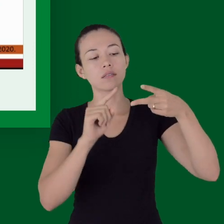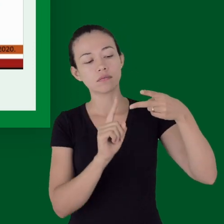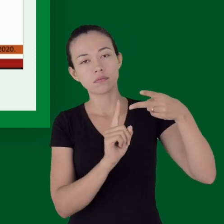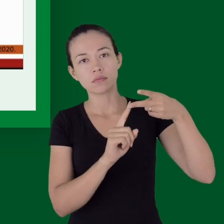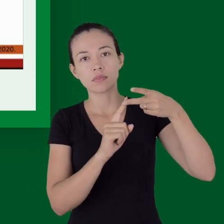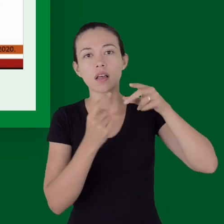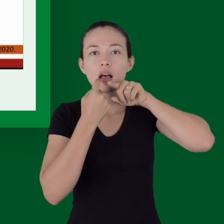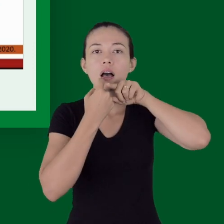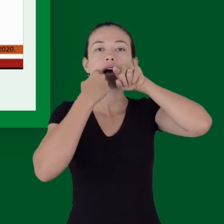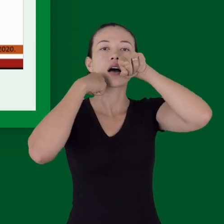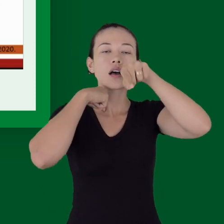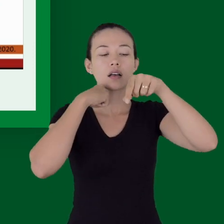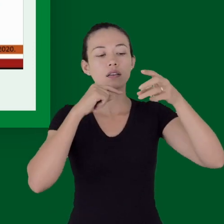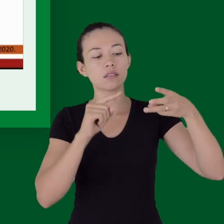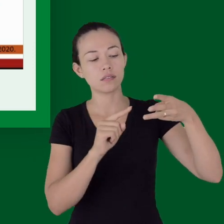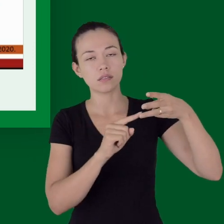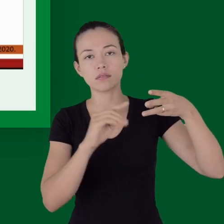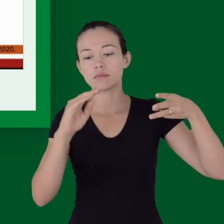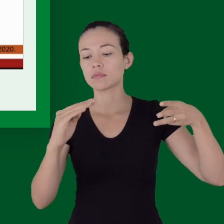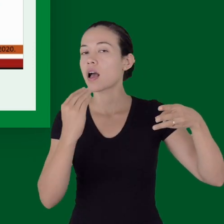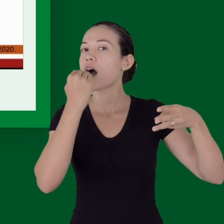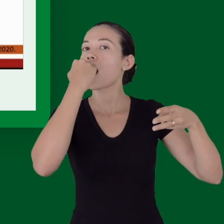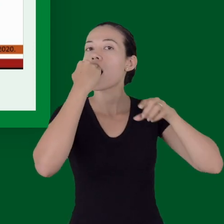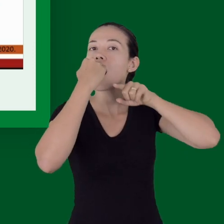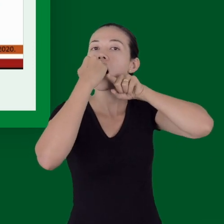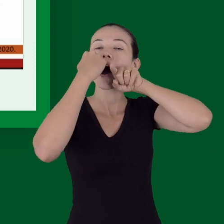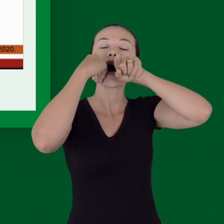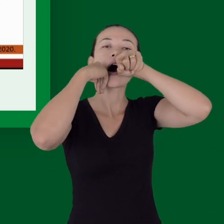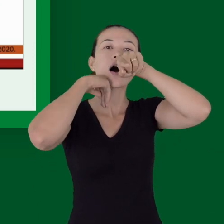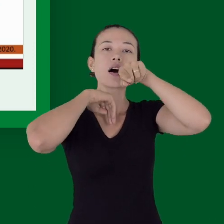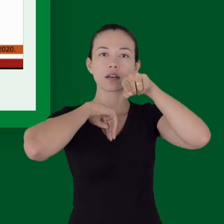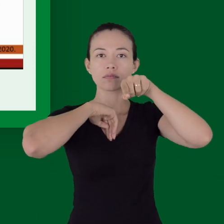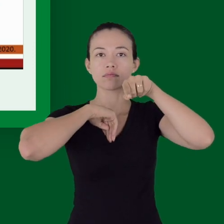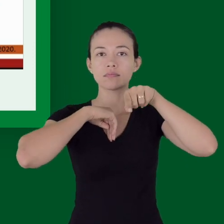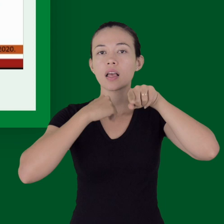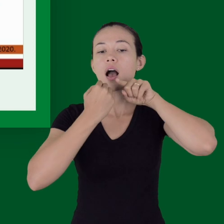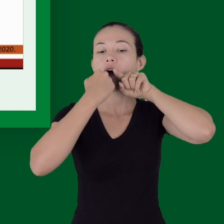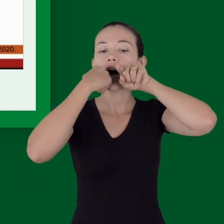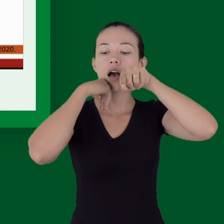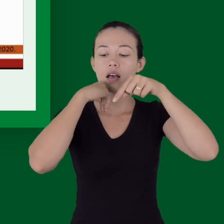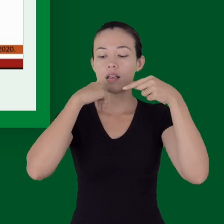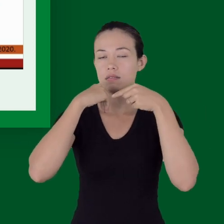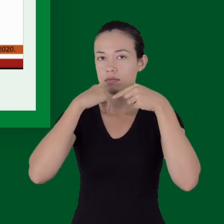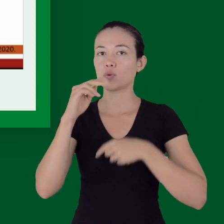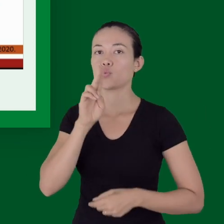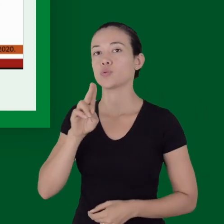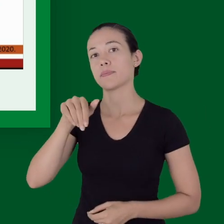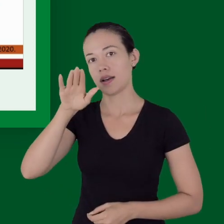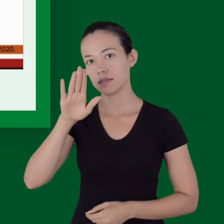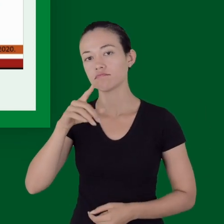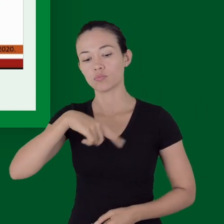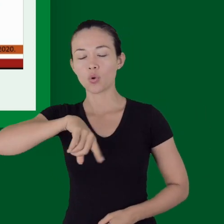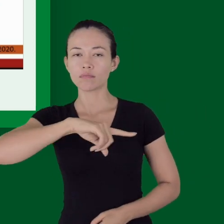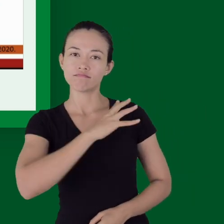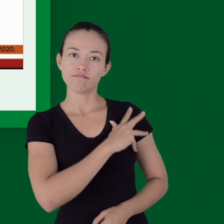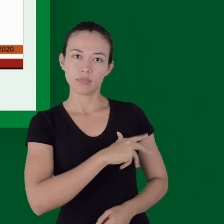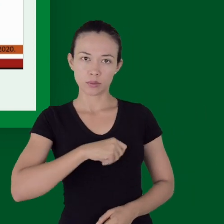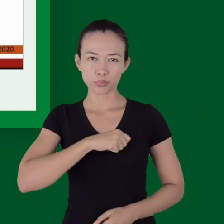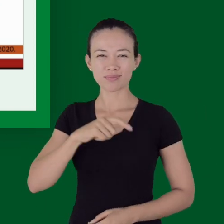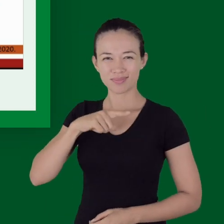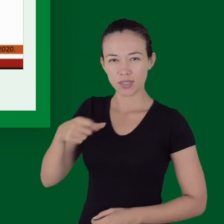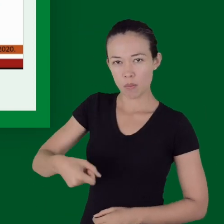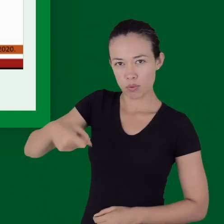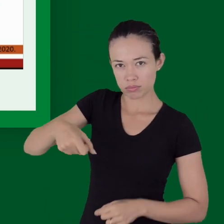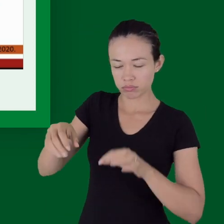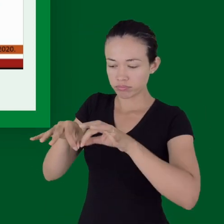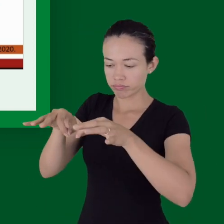O Combitube é o primeiro, ele tem duas extremidades, então, uma extremidade ele fica no esôfago, né,